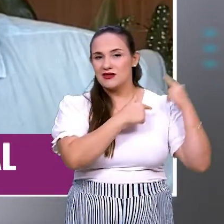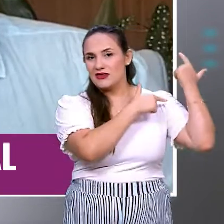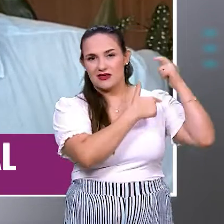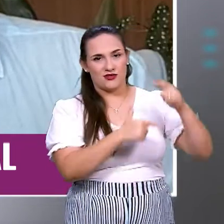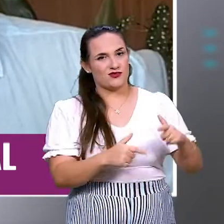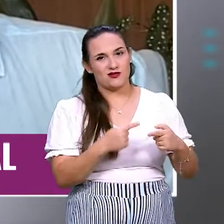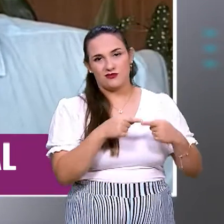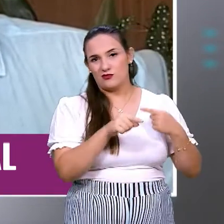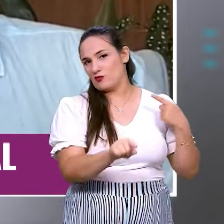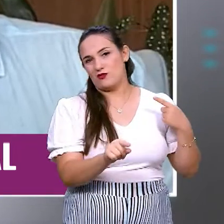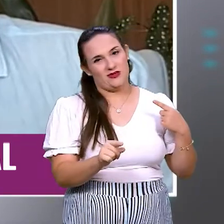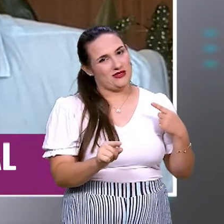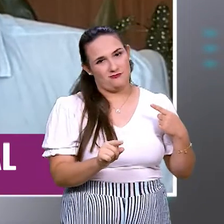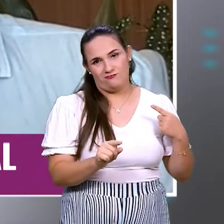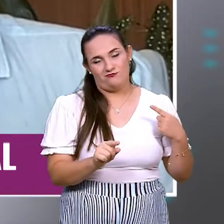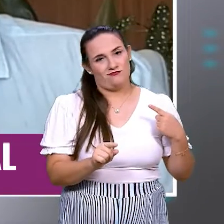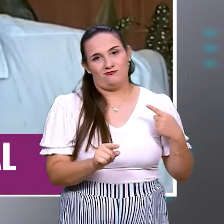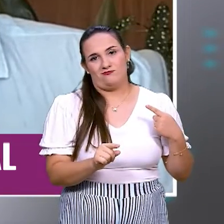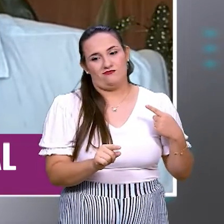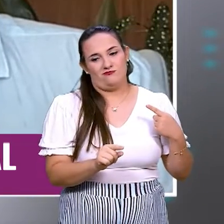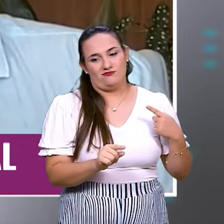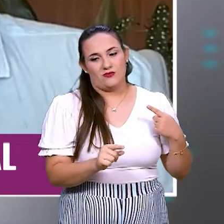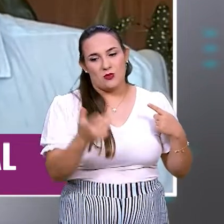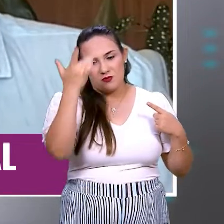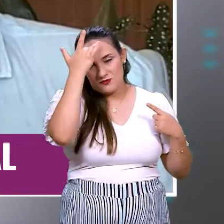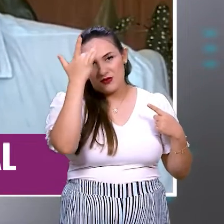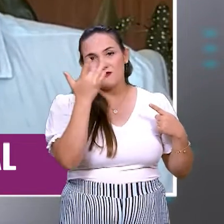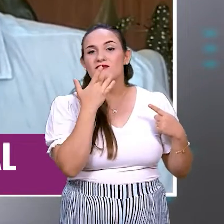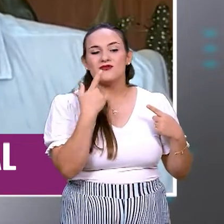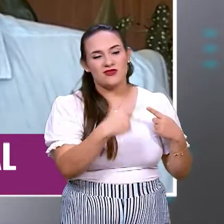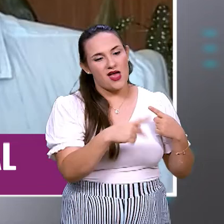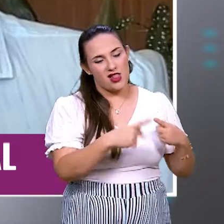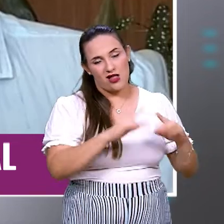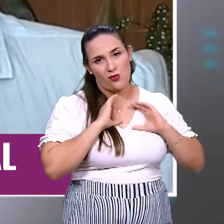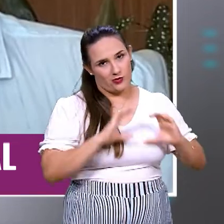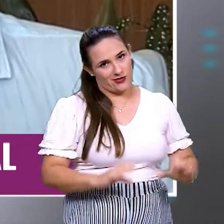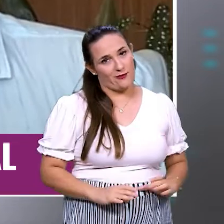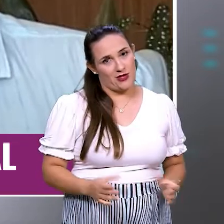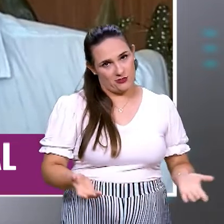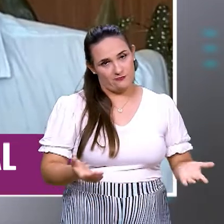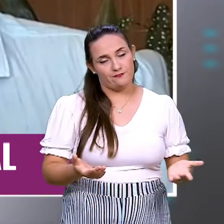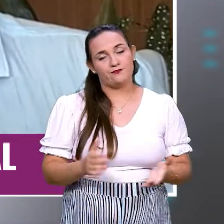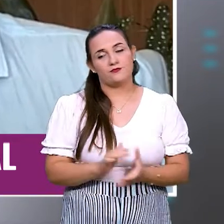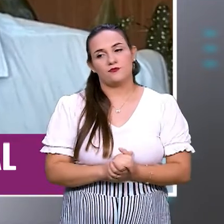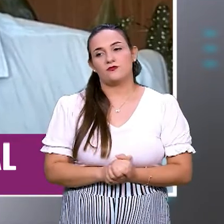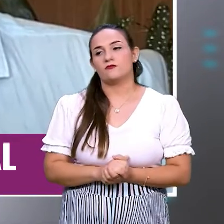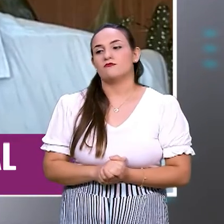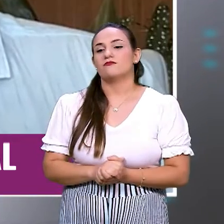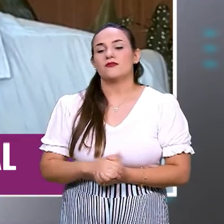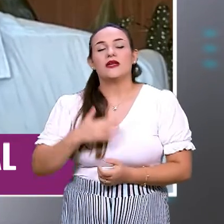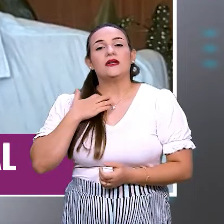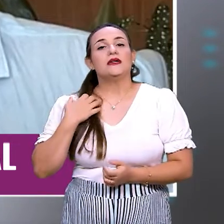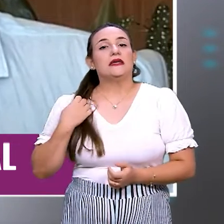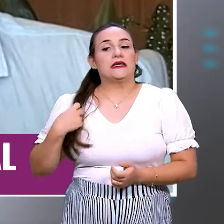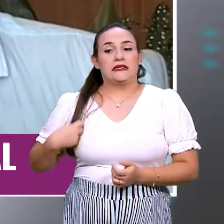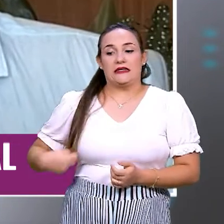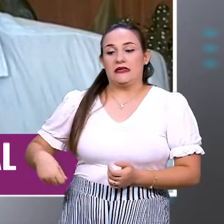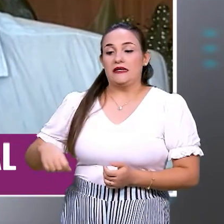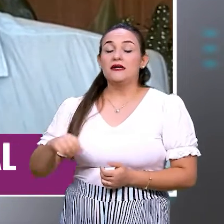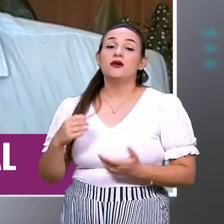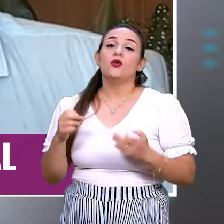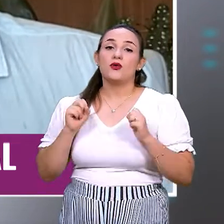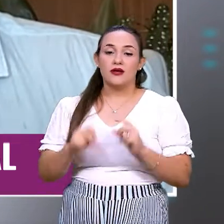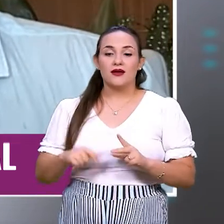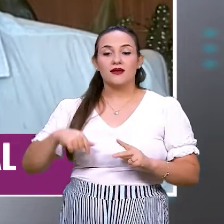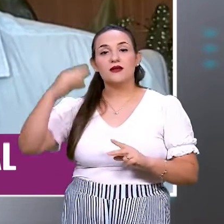a gente sabe que o modelo tradicional não ia atender o padrão de comportamento que ela tinha. E existe